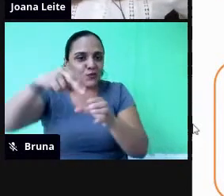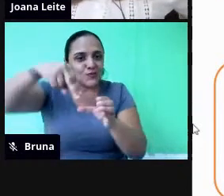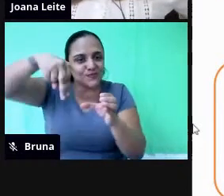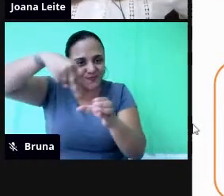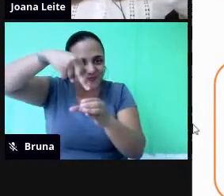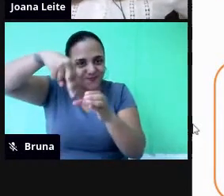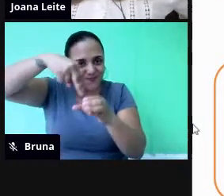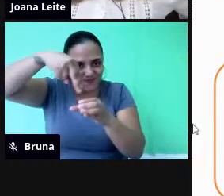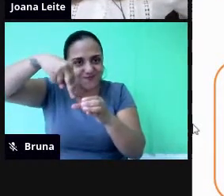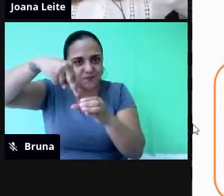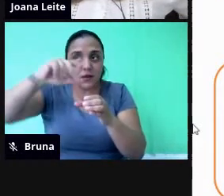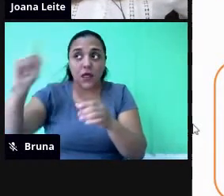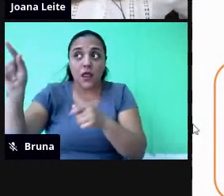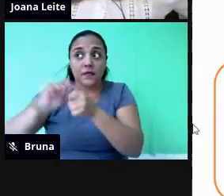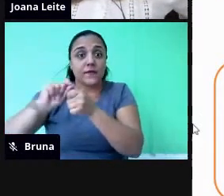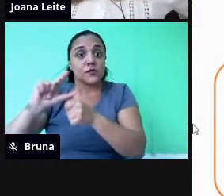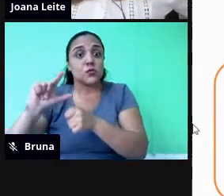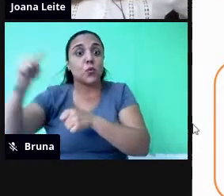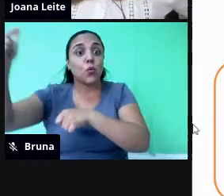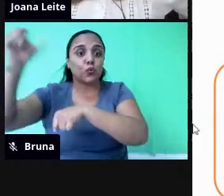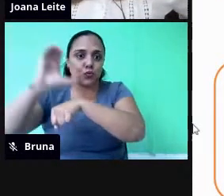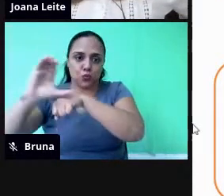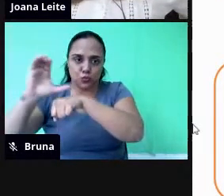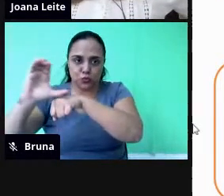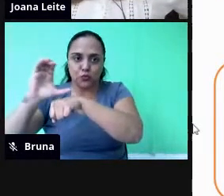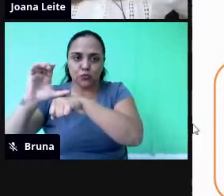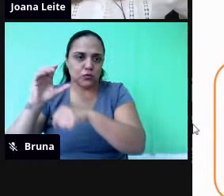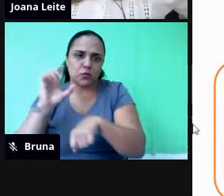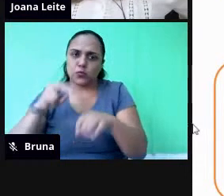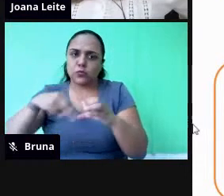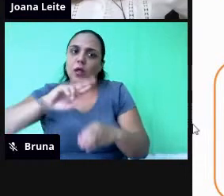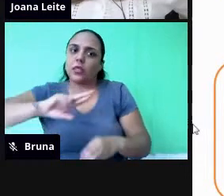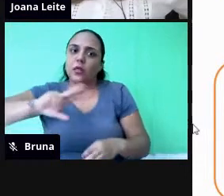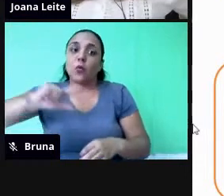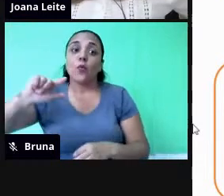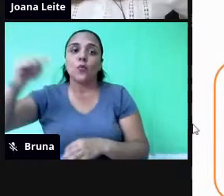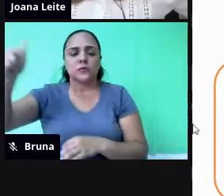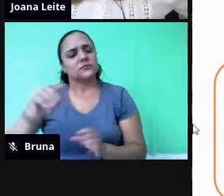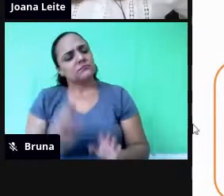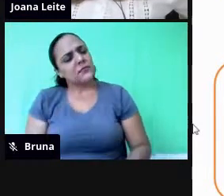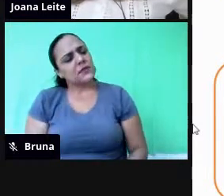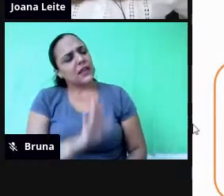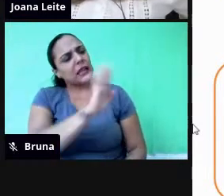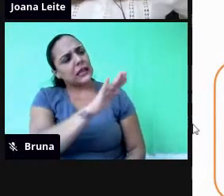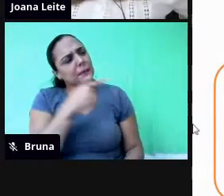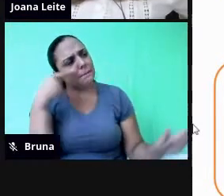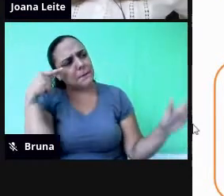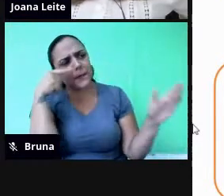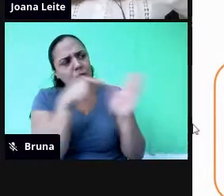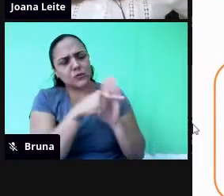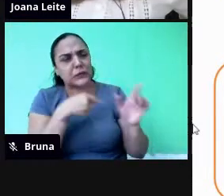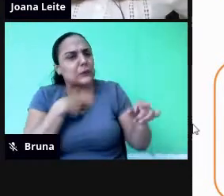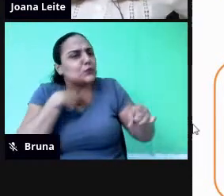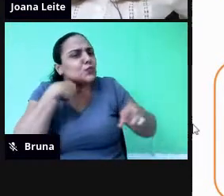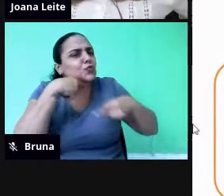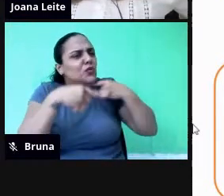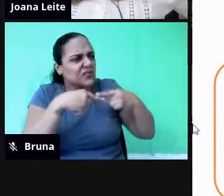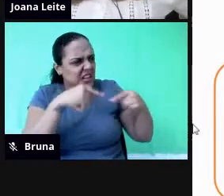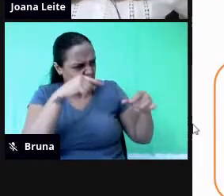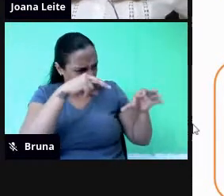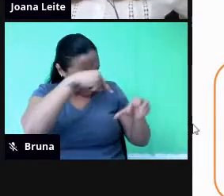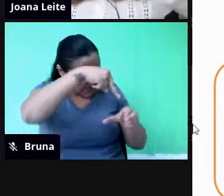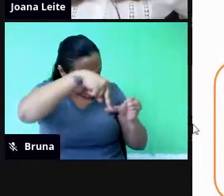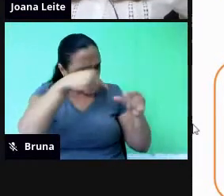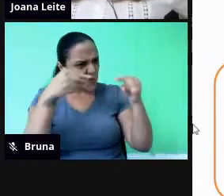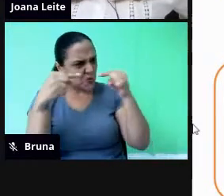de nutrição, era de outra área de saúde, e ele me questionou, ele olhou para mim e disse, professora, me desculpa a ignorância, mas o que é que nutrição tem a ver com autismo?